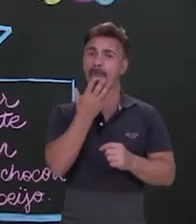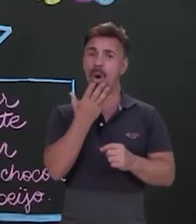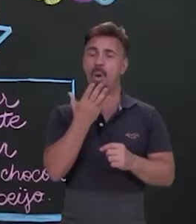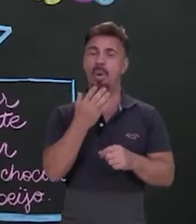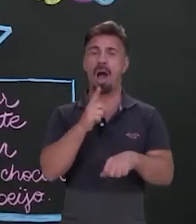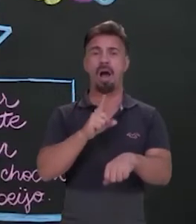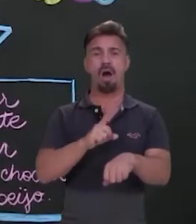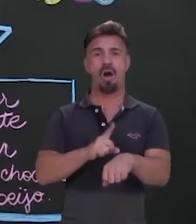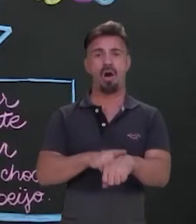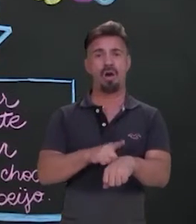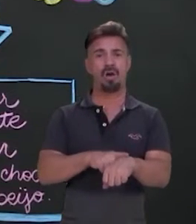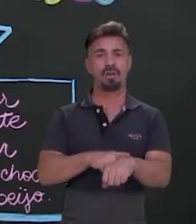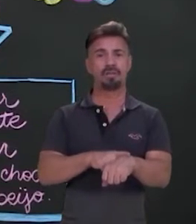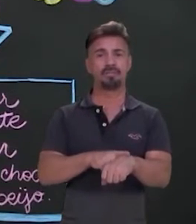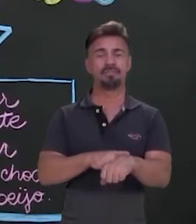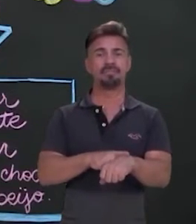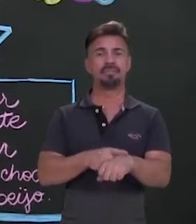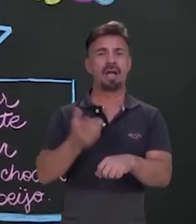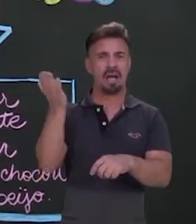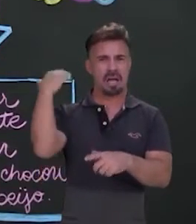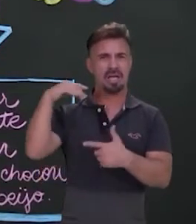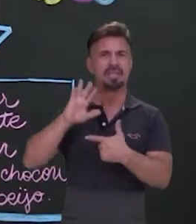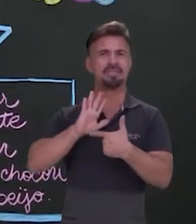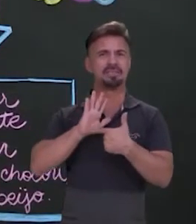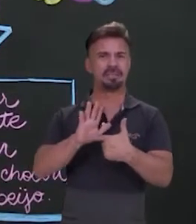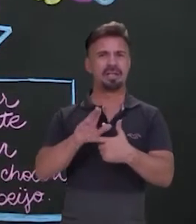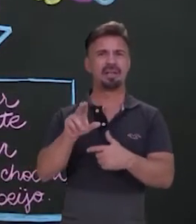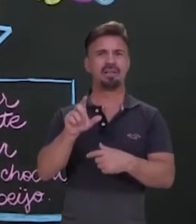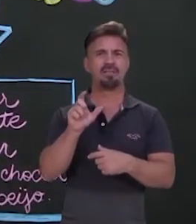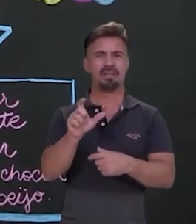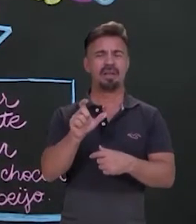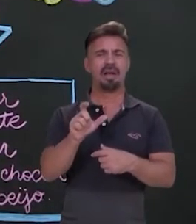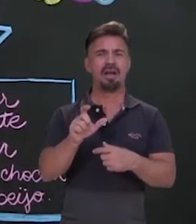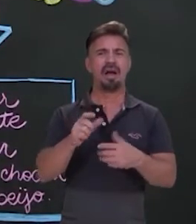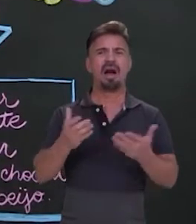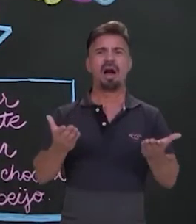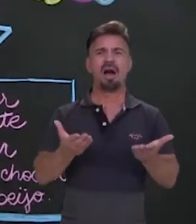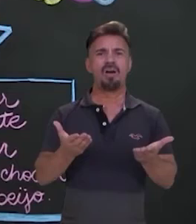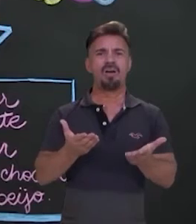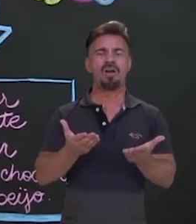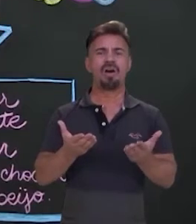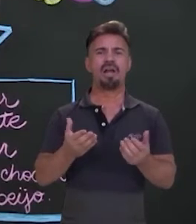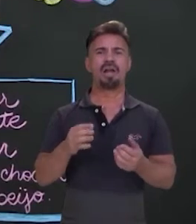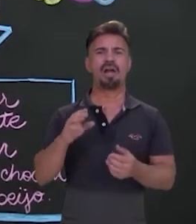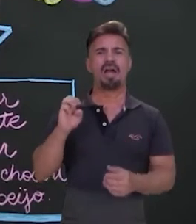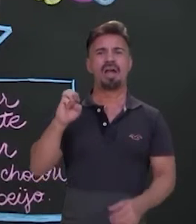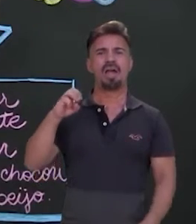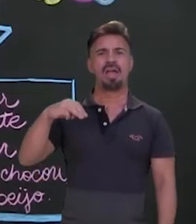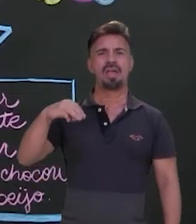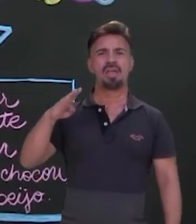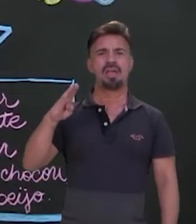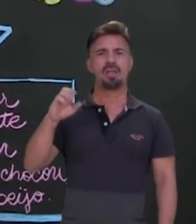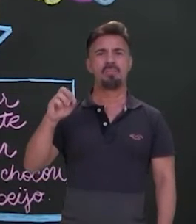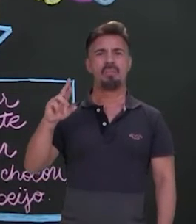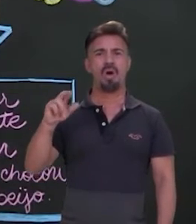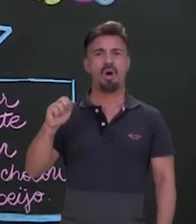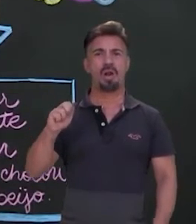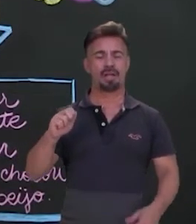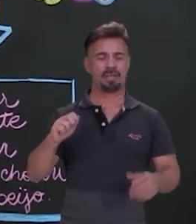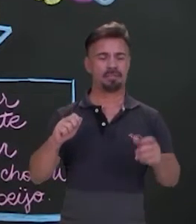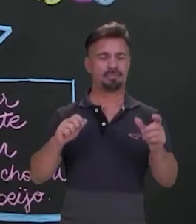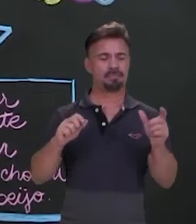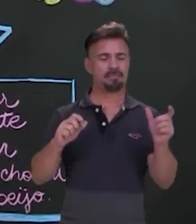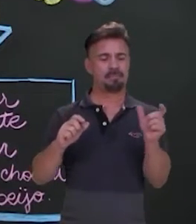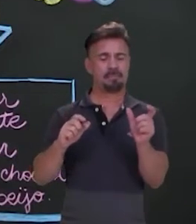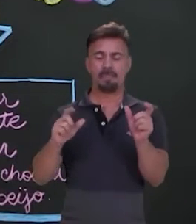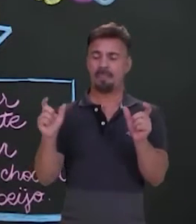que no passado era assim que a gente usava essa expressão. Hoje a gente usa a expressão embora. Então todas essas palavras se uniram e